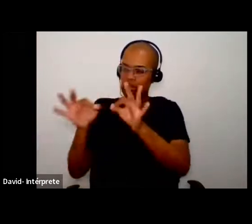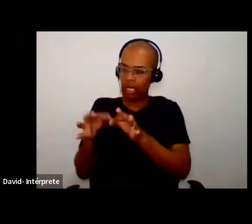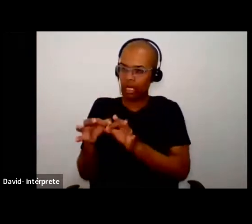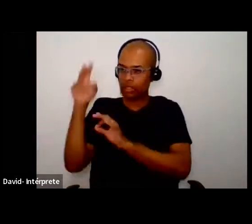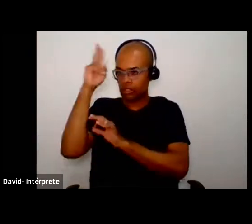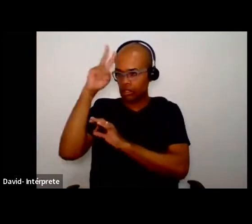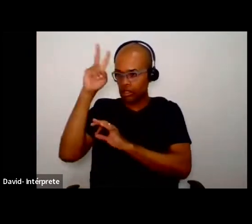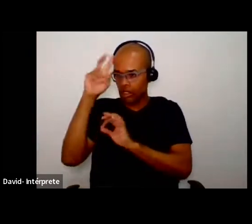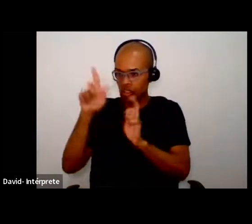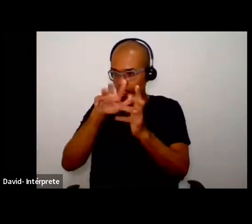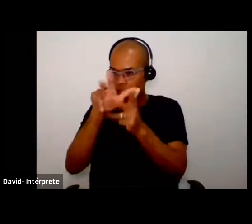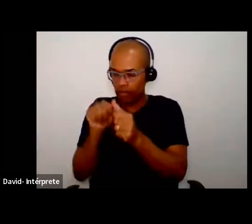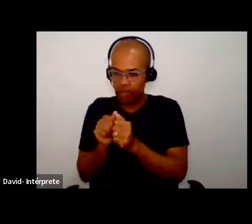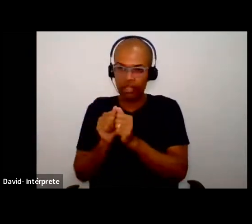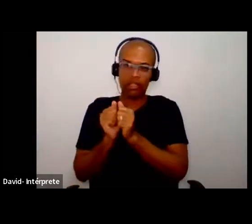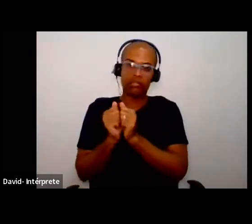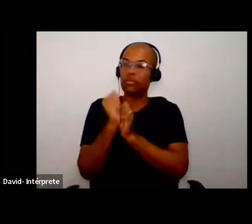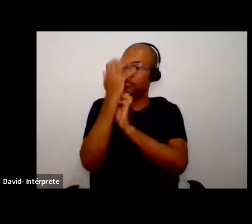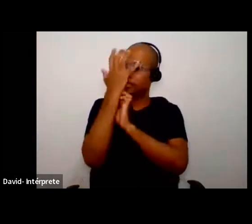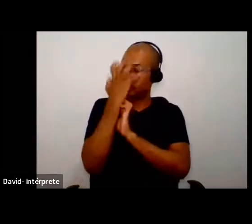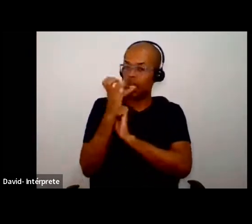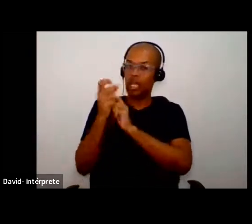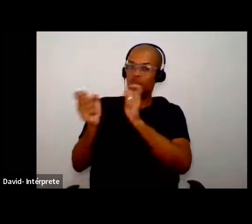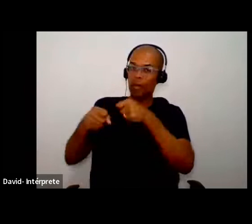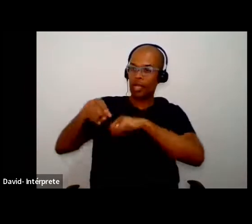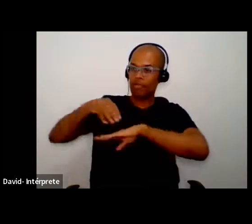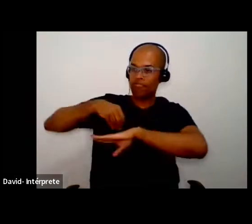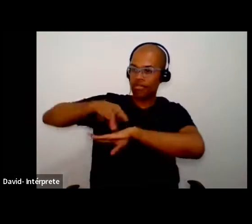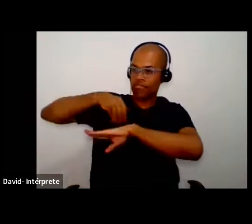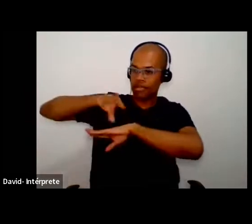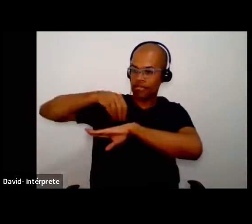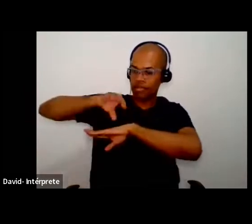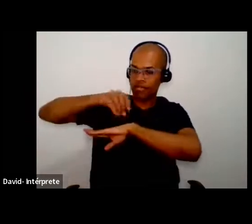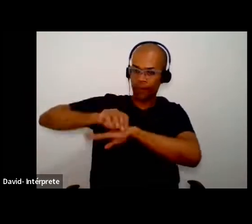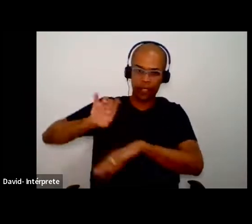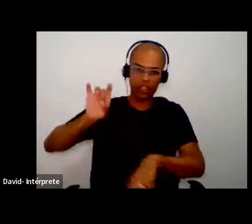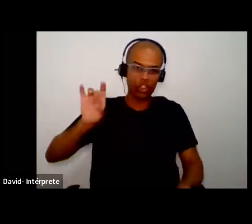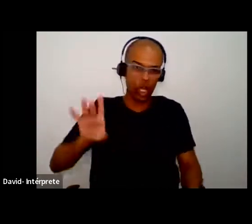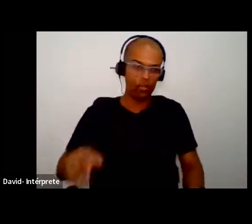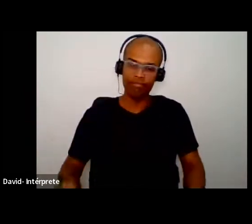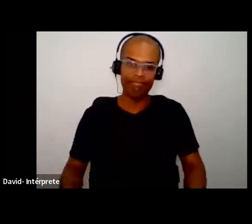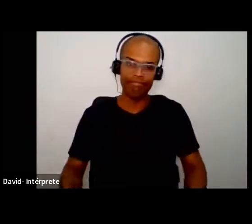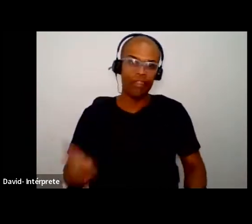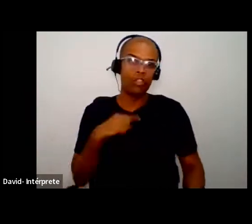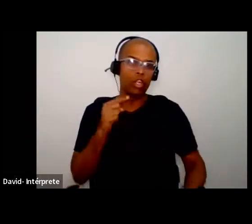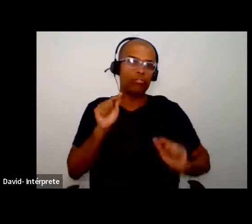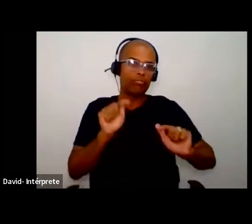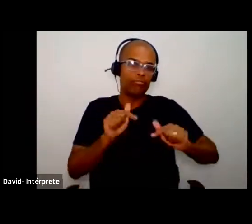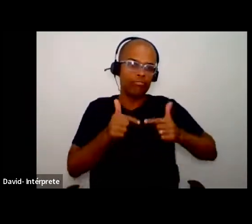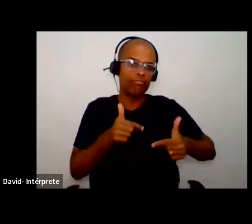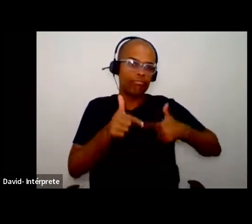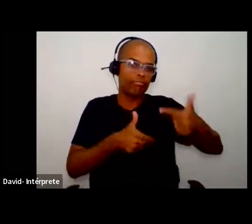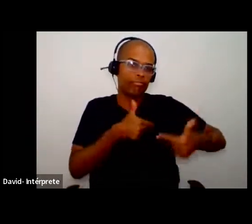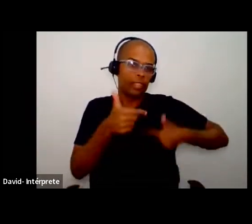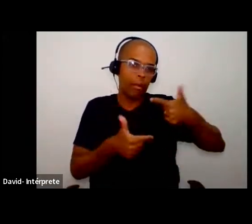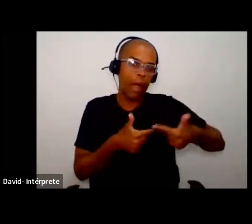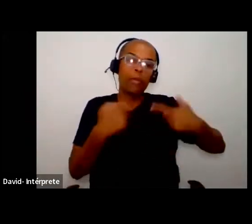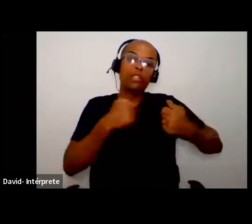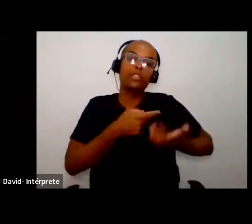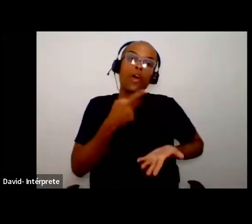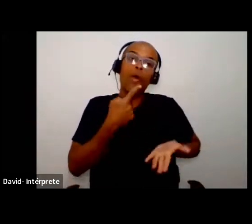implicando a seriedade e a competência com que ensinemos esses conteúdos. Nossa tarefa exige o nosso compromisso